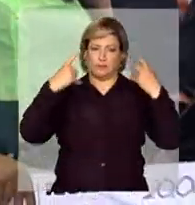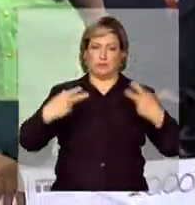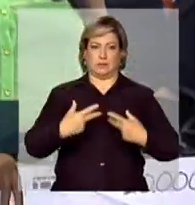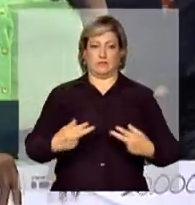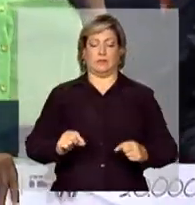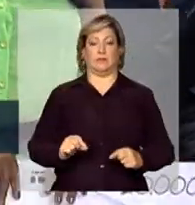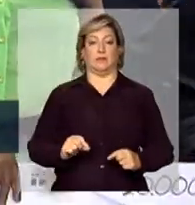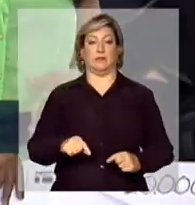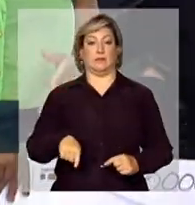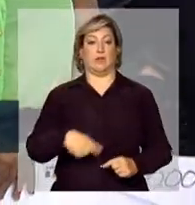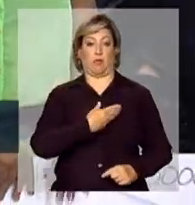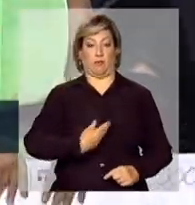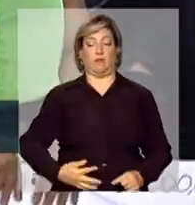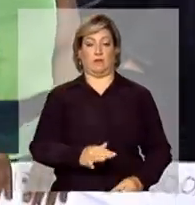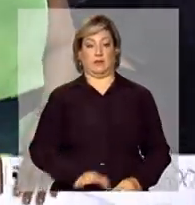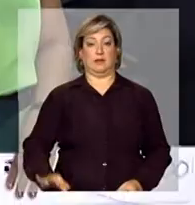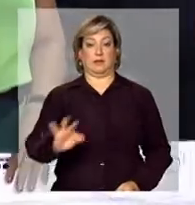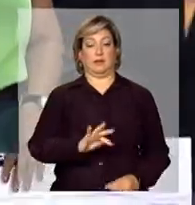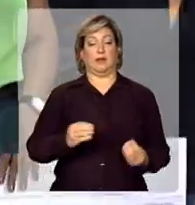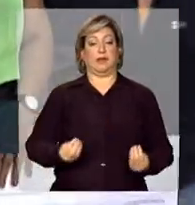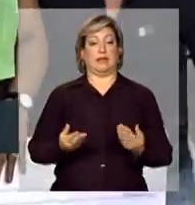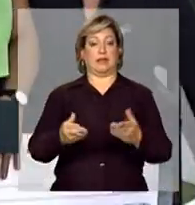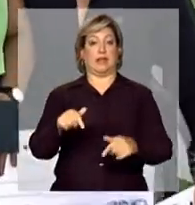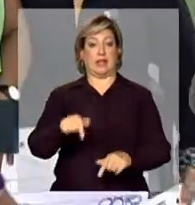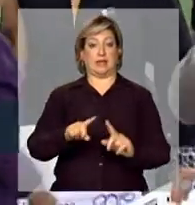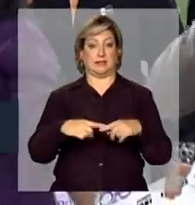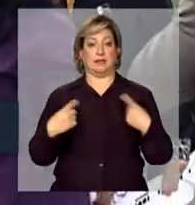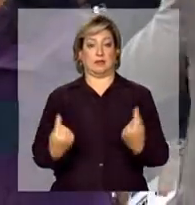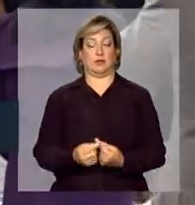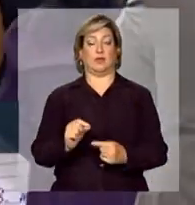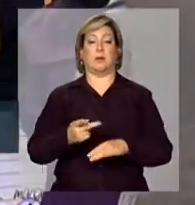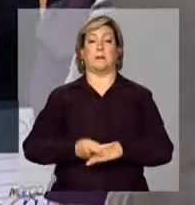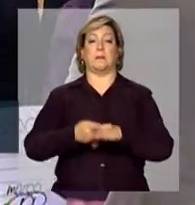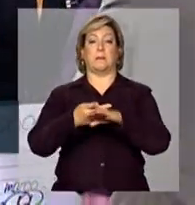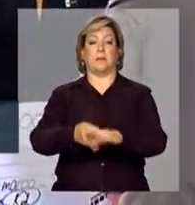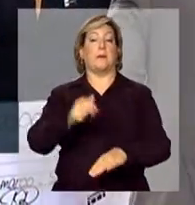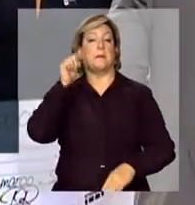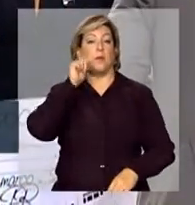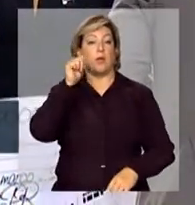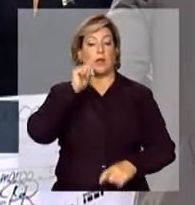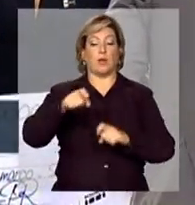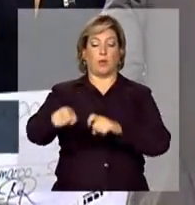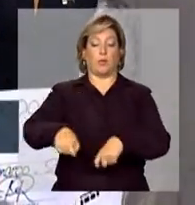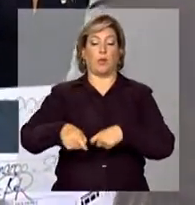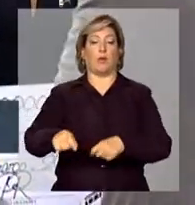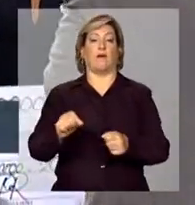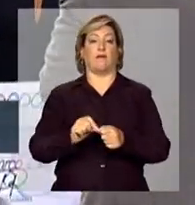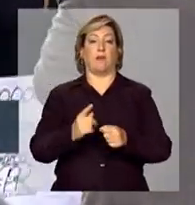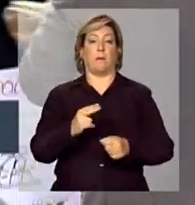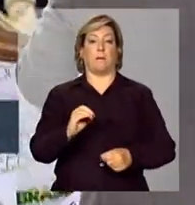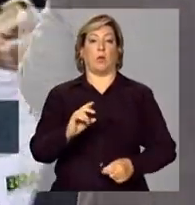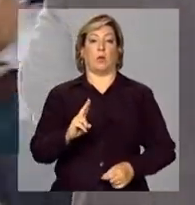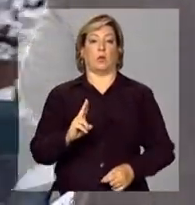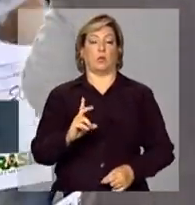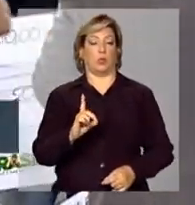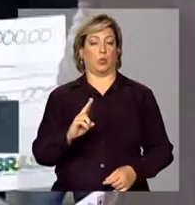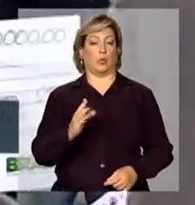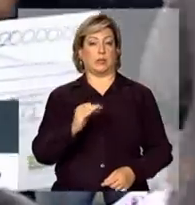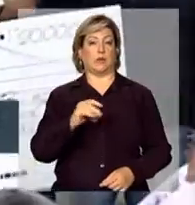governo federal entrega nesta cerimônia o prêmio mulheres rurais que produzem o Brasil